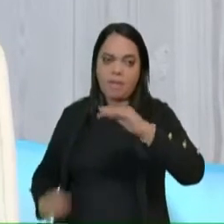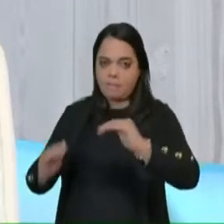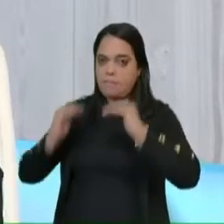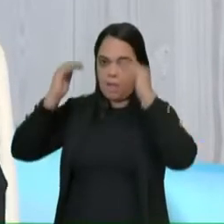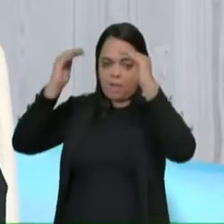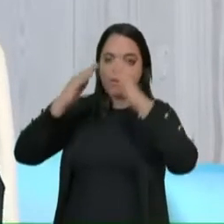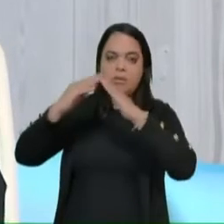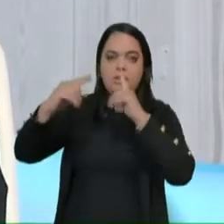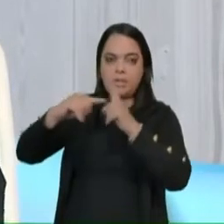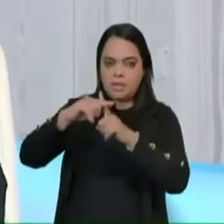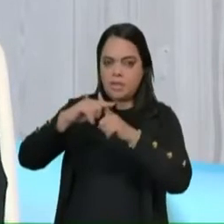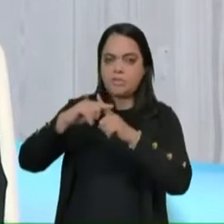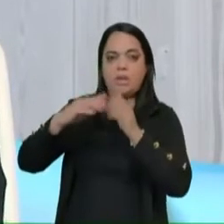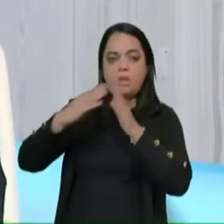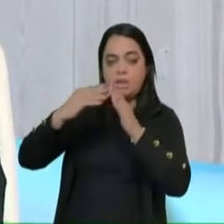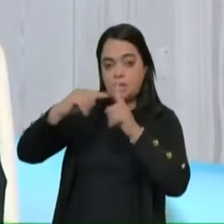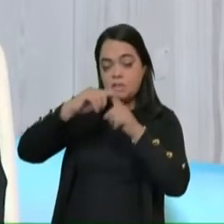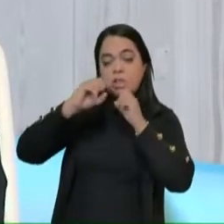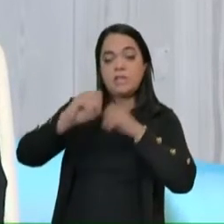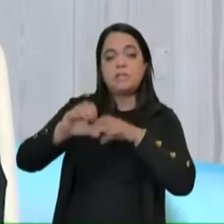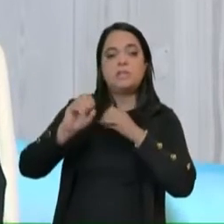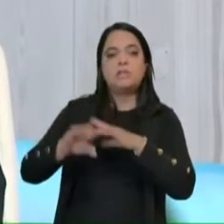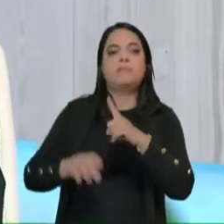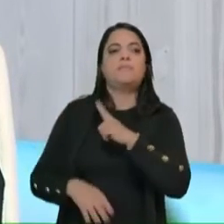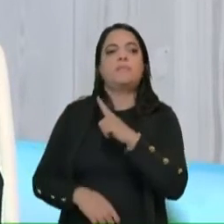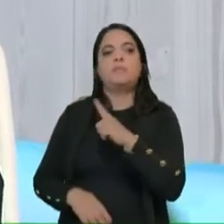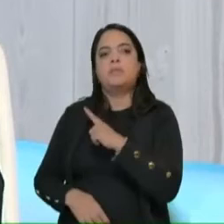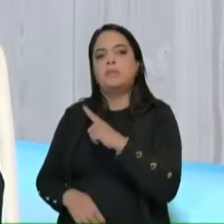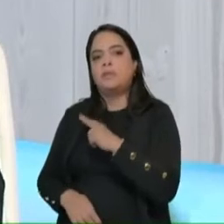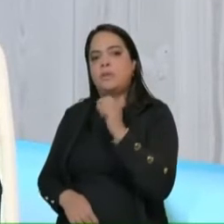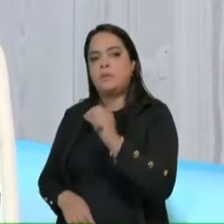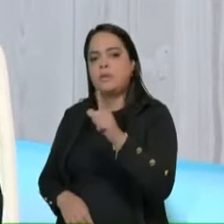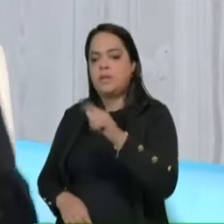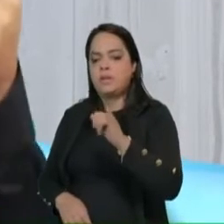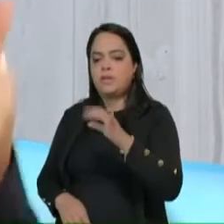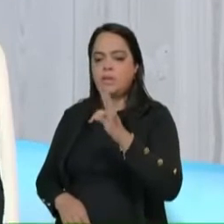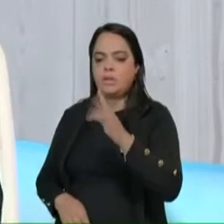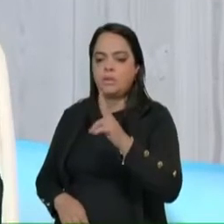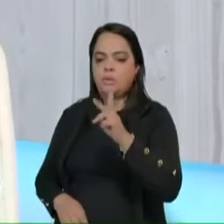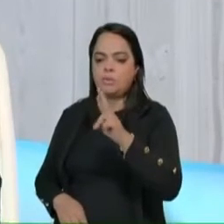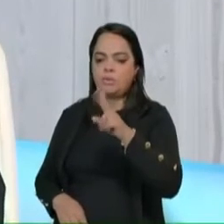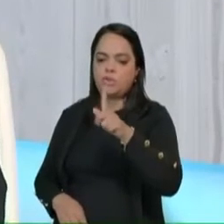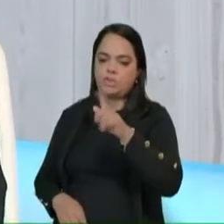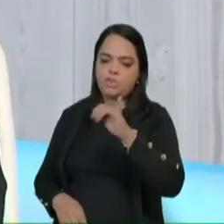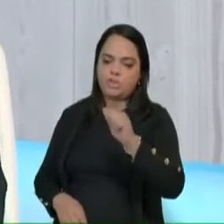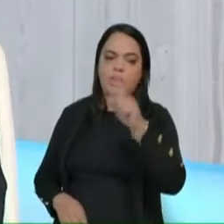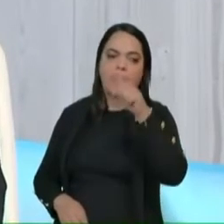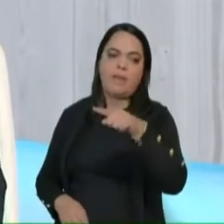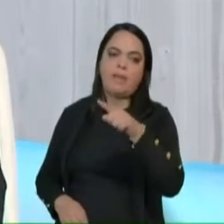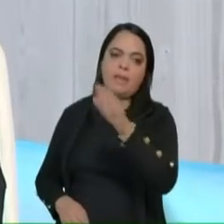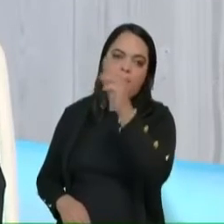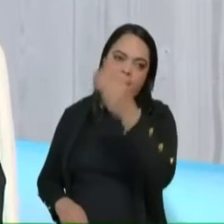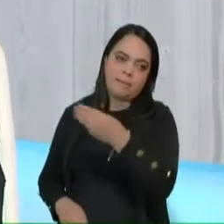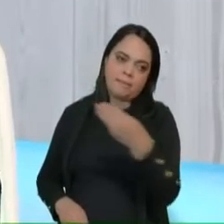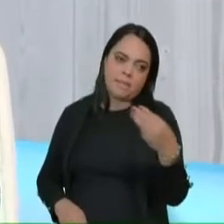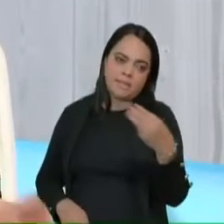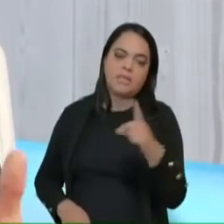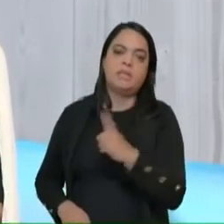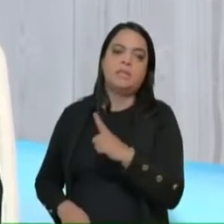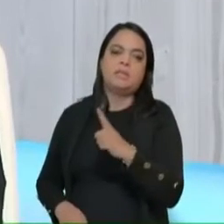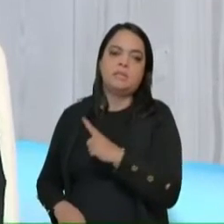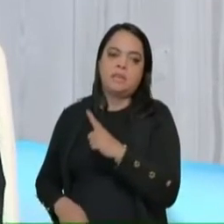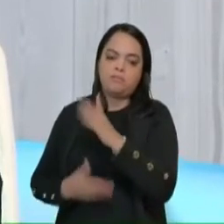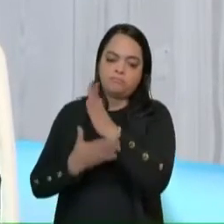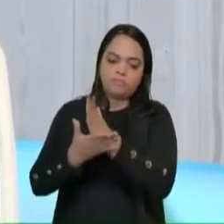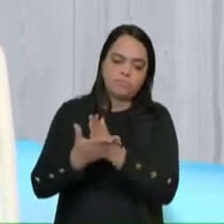ensina né Nós temos a liturgia né que é o rito da missa né que tem duas